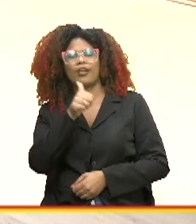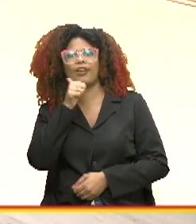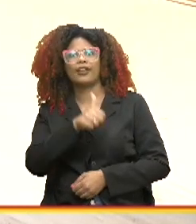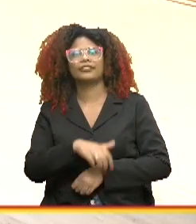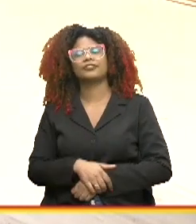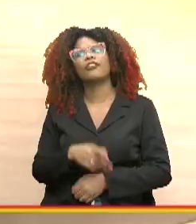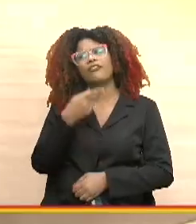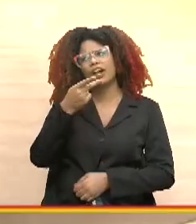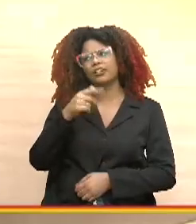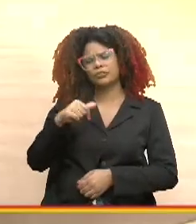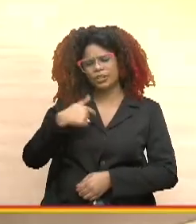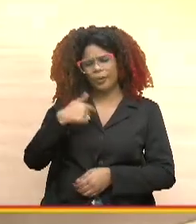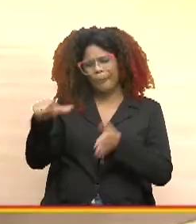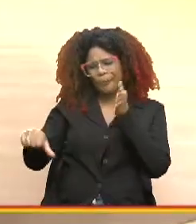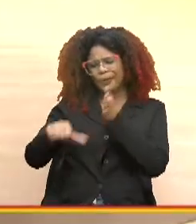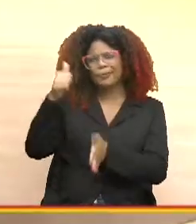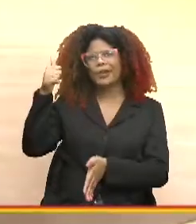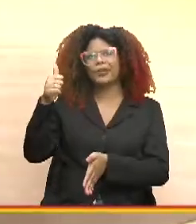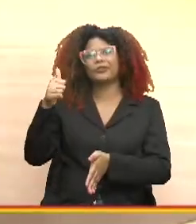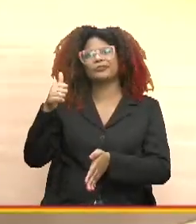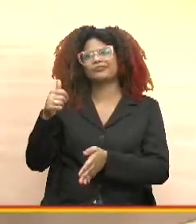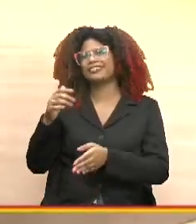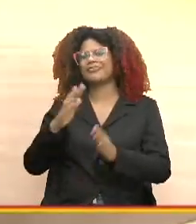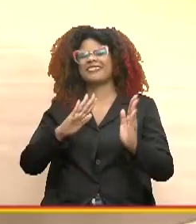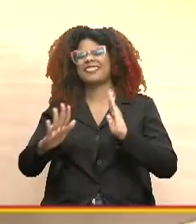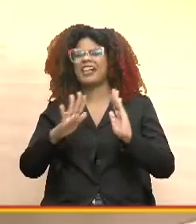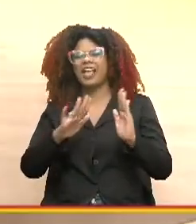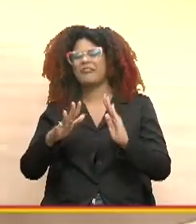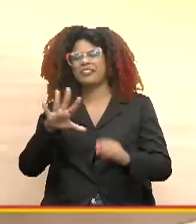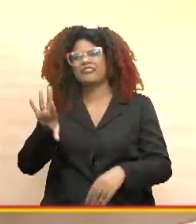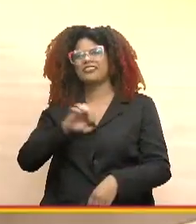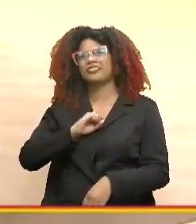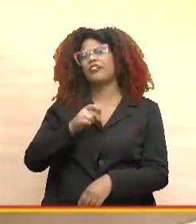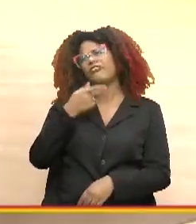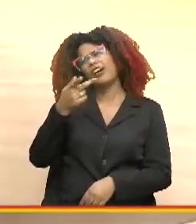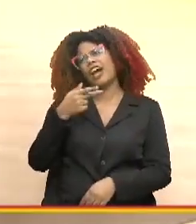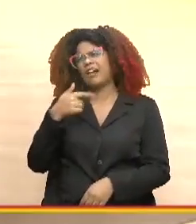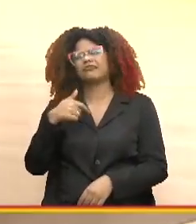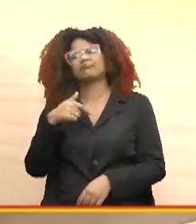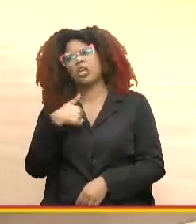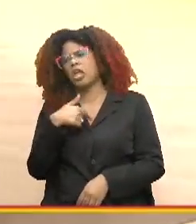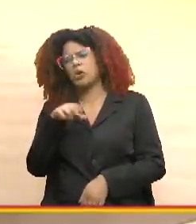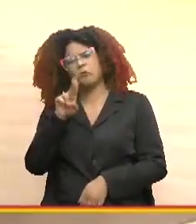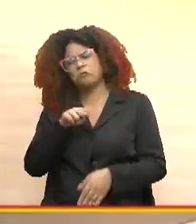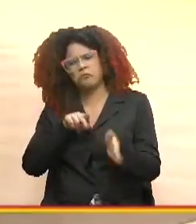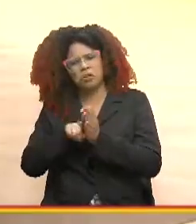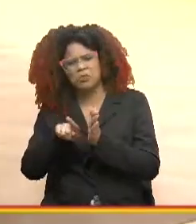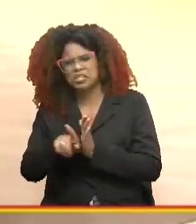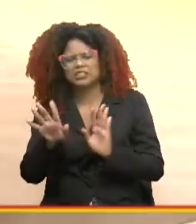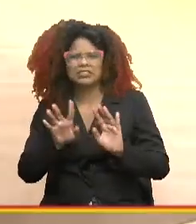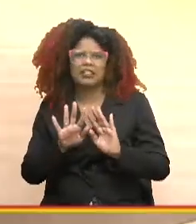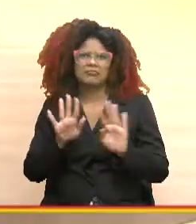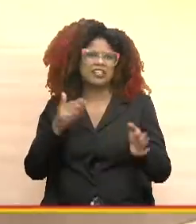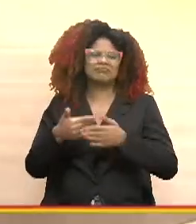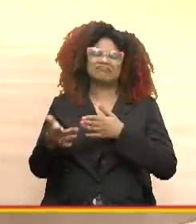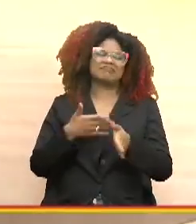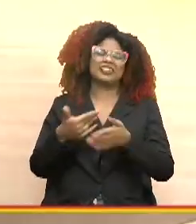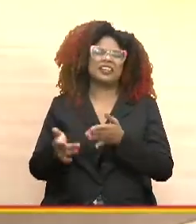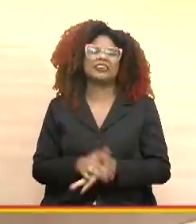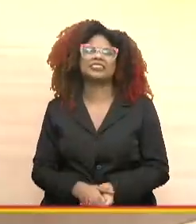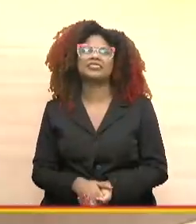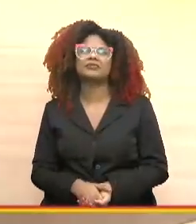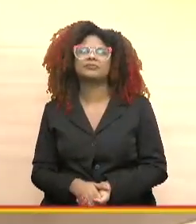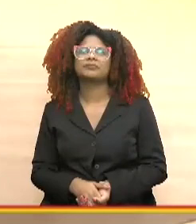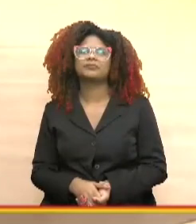licença aí porque foi época que eu adotei então dizem que eu fui o primeiro nunca fui atrás para saber se fui ou não também é que menos interessa